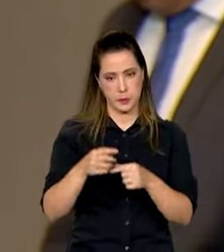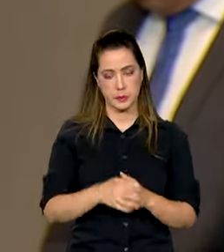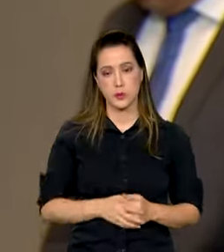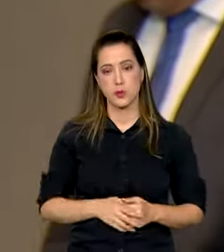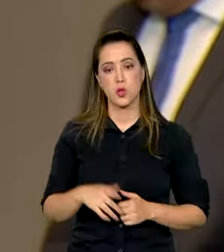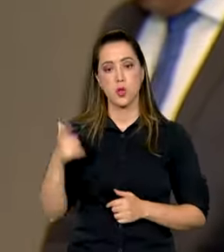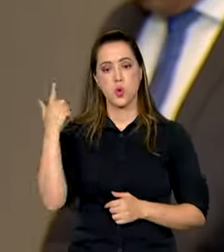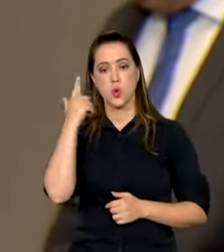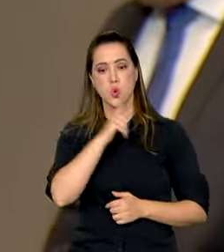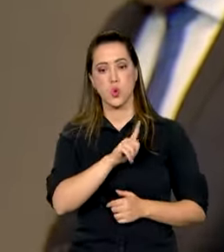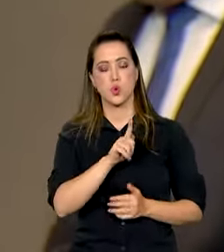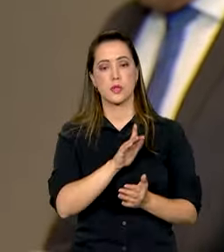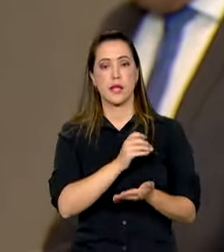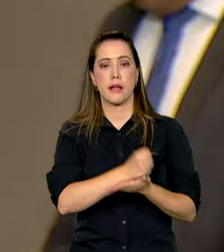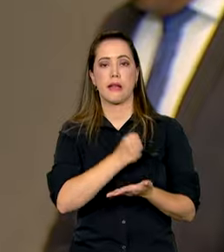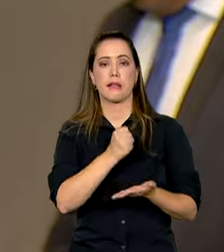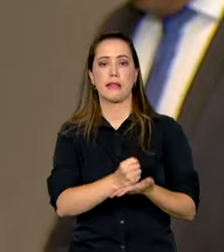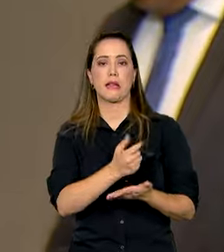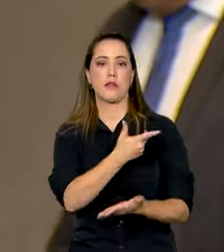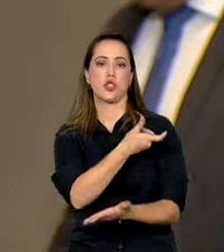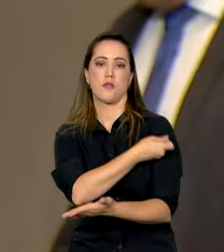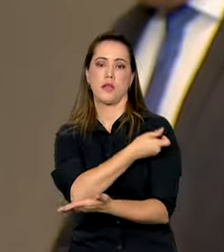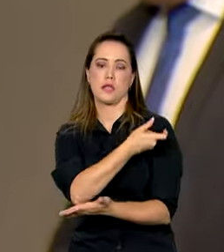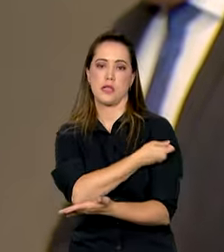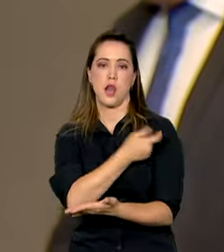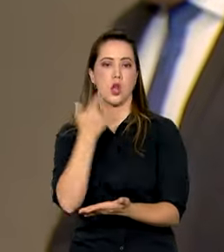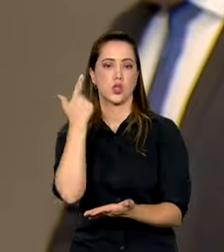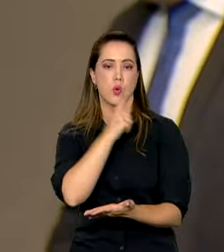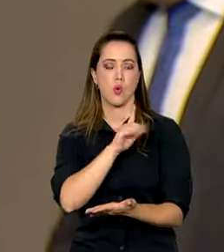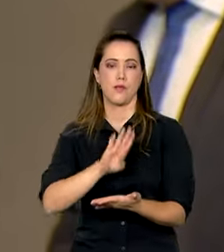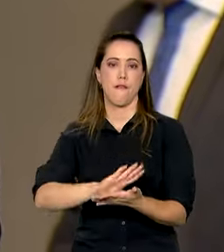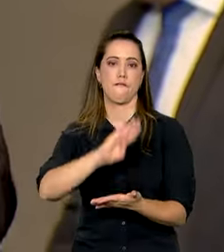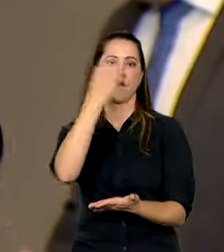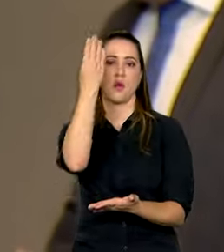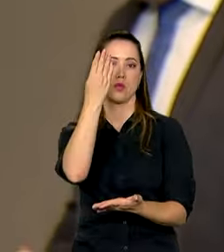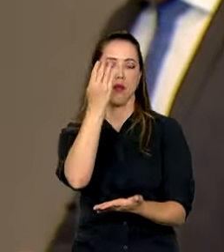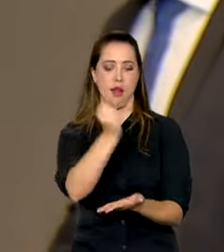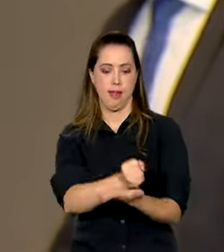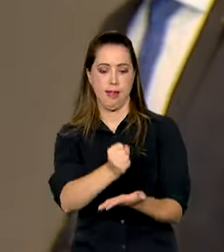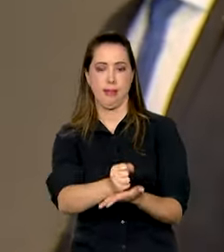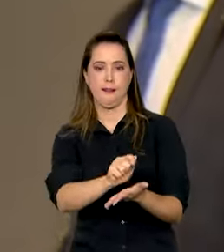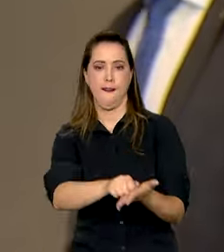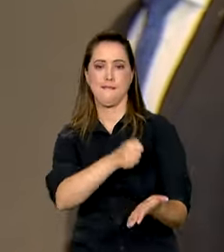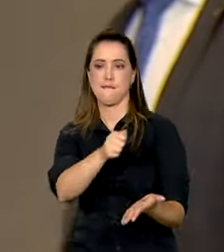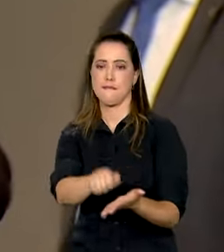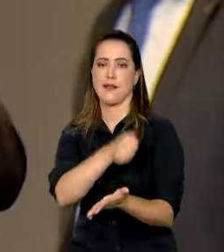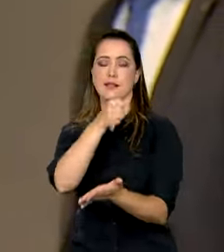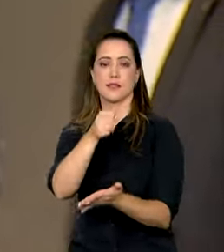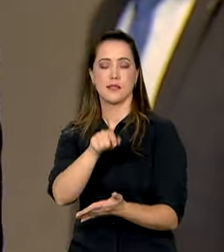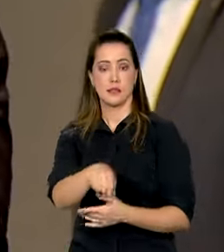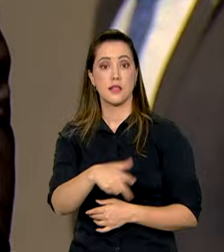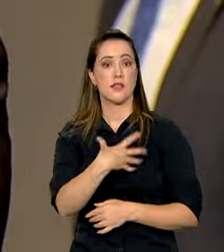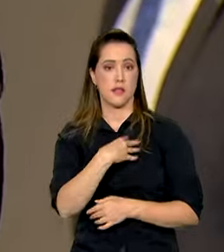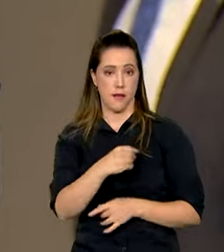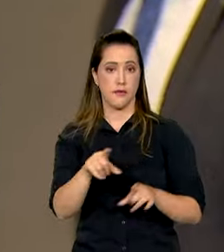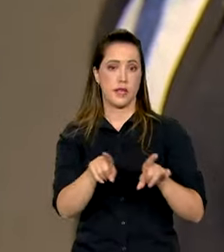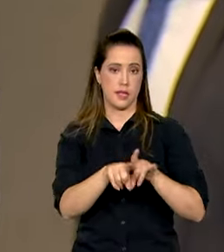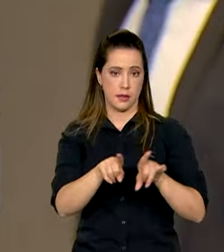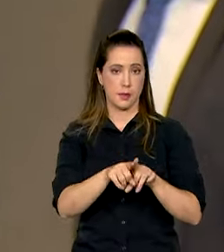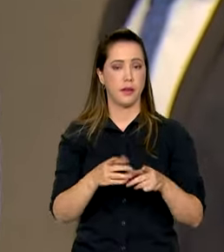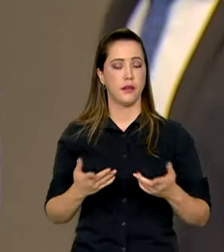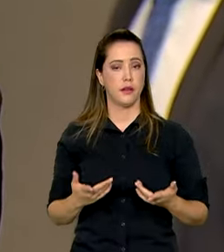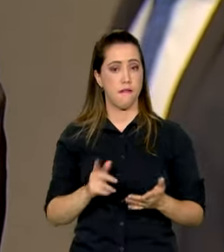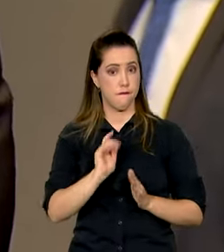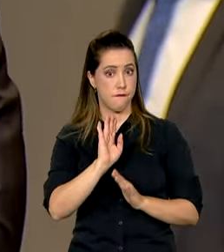falsificar uma carteira de vacinação do presidente da República e falsificar a carteira de vacinação da filha do presidente da